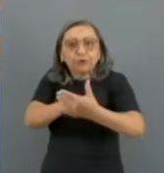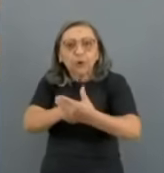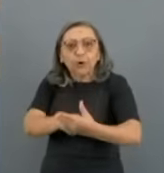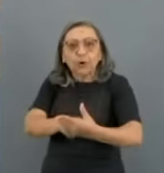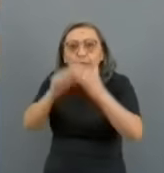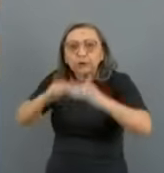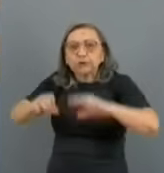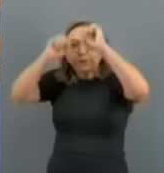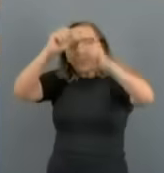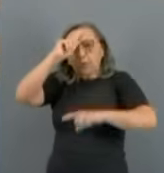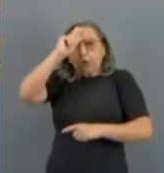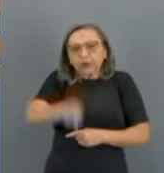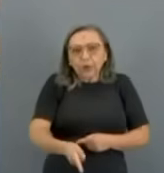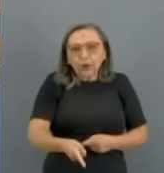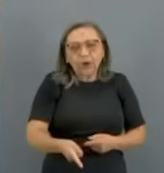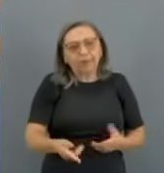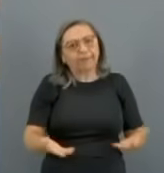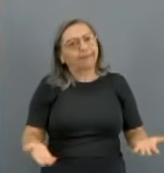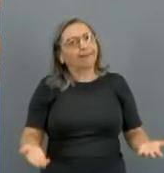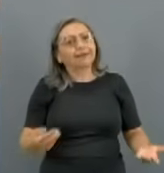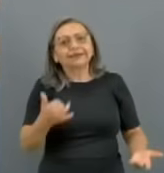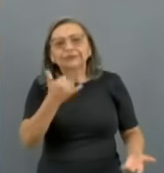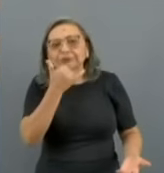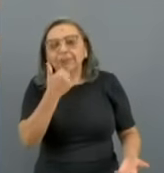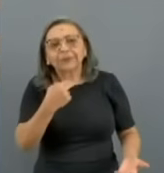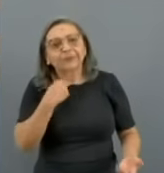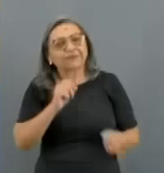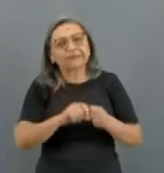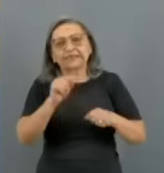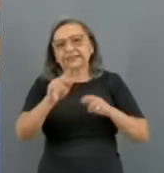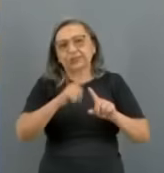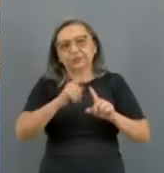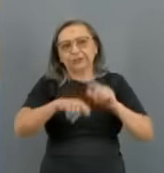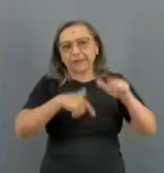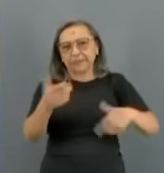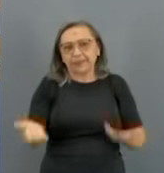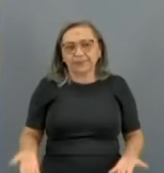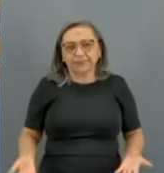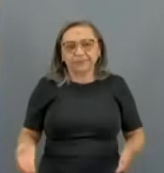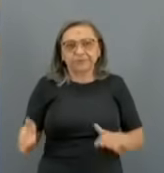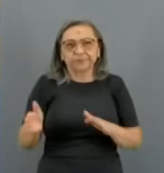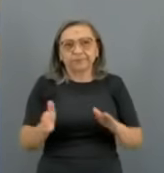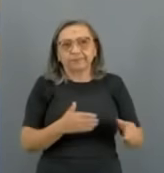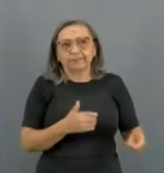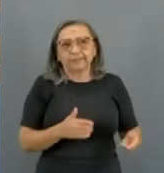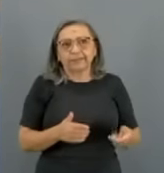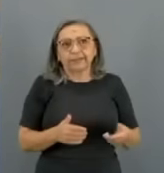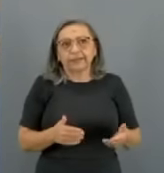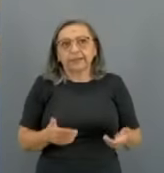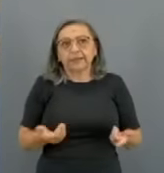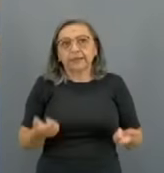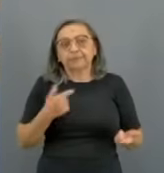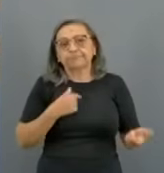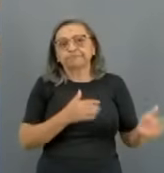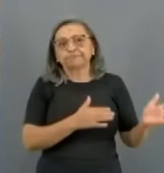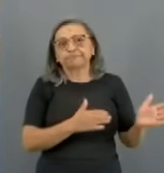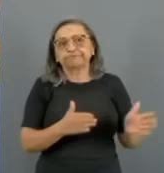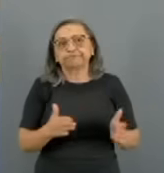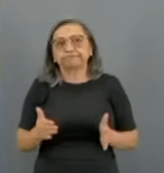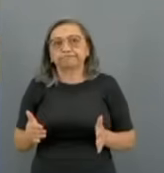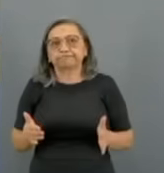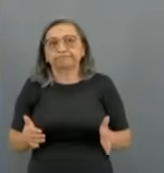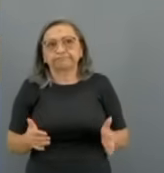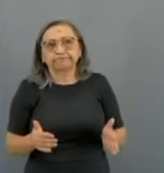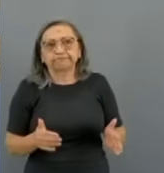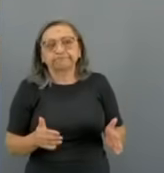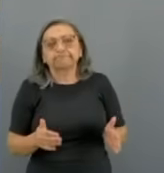Tribunal Federal, nós não podemos fazer esse desserviço. Portanto, me encaminho para o fim,